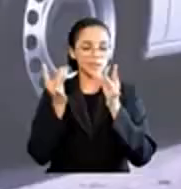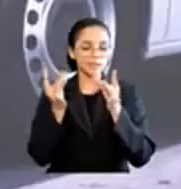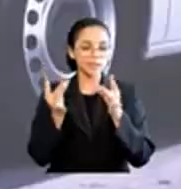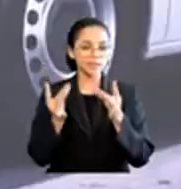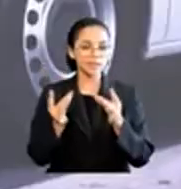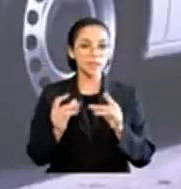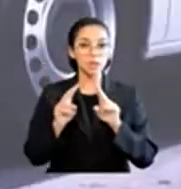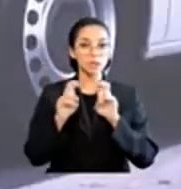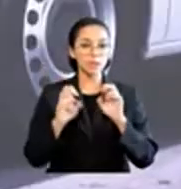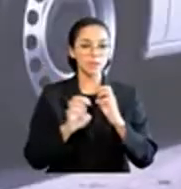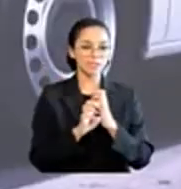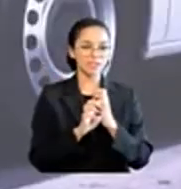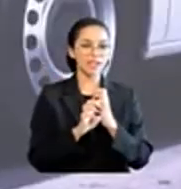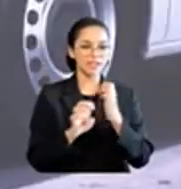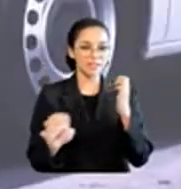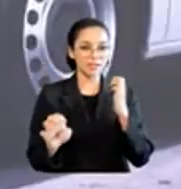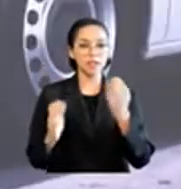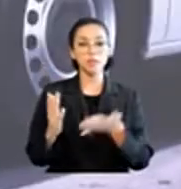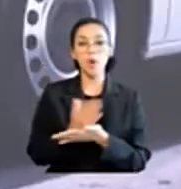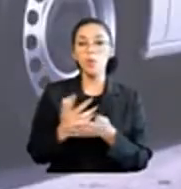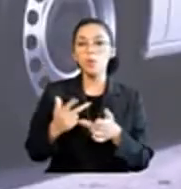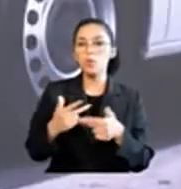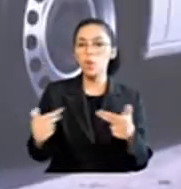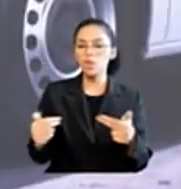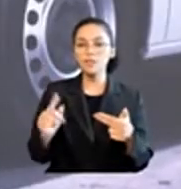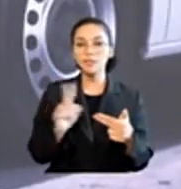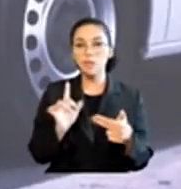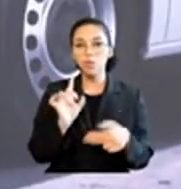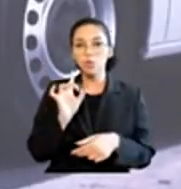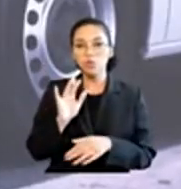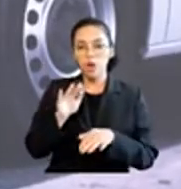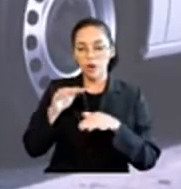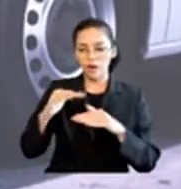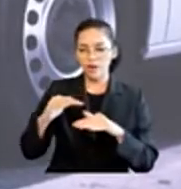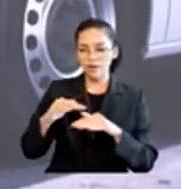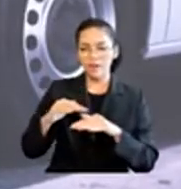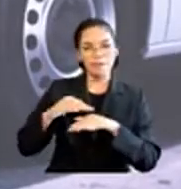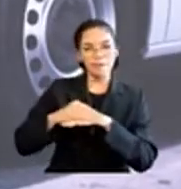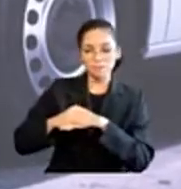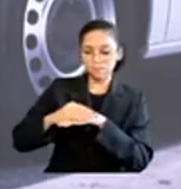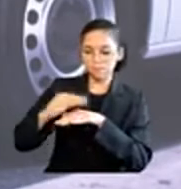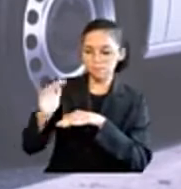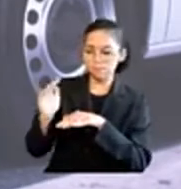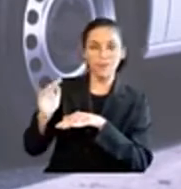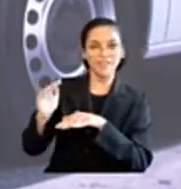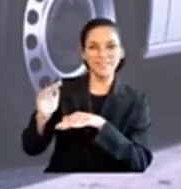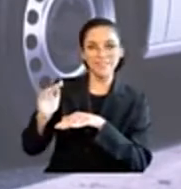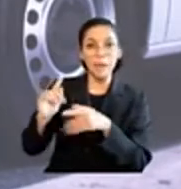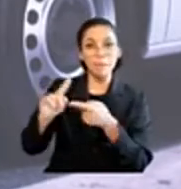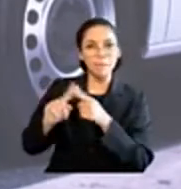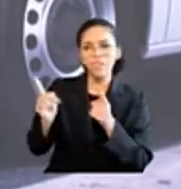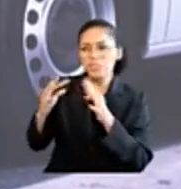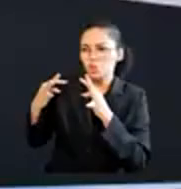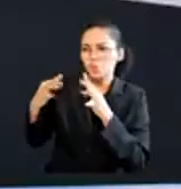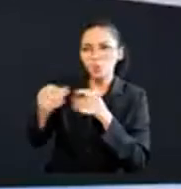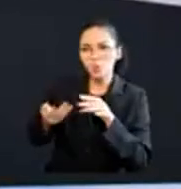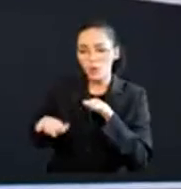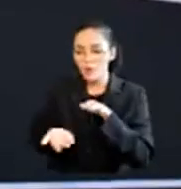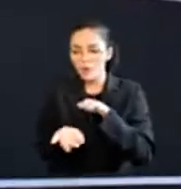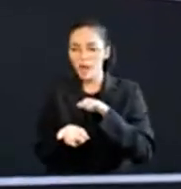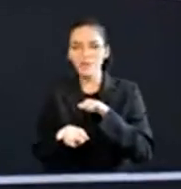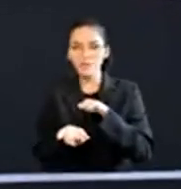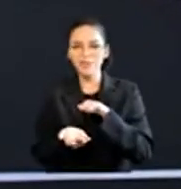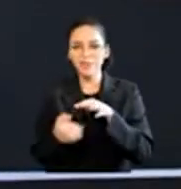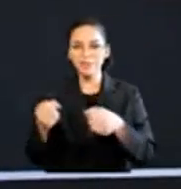Stellantis, de algumas coisas que estão não só embaixo do capô, como o Hugo disse, mas embaixo de tudo do novo Fiat Scudo.